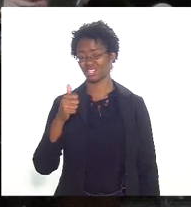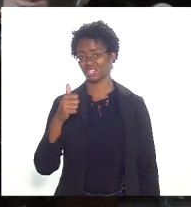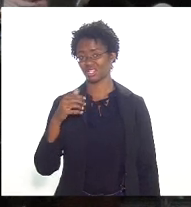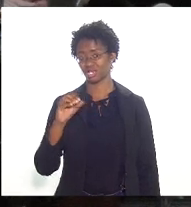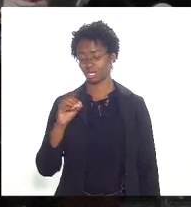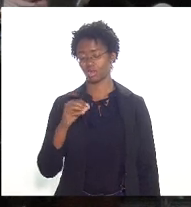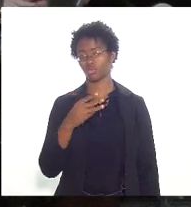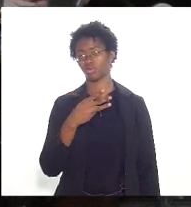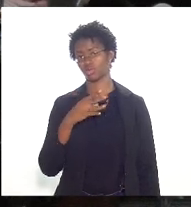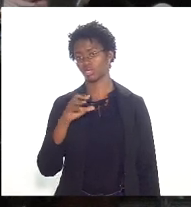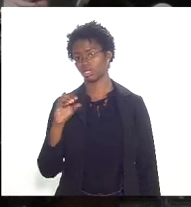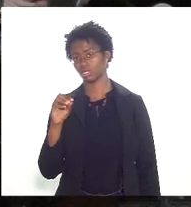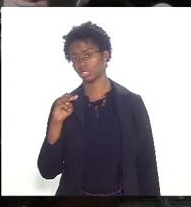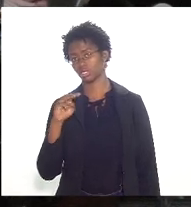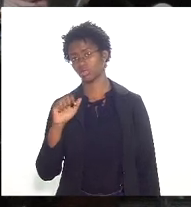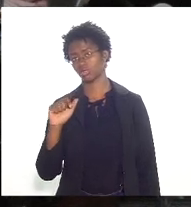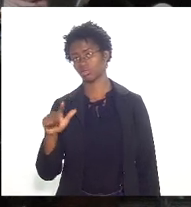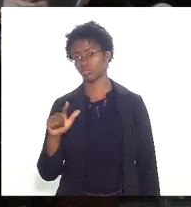é